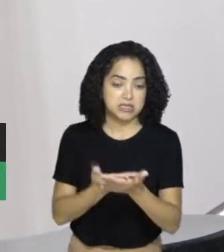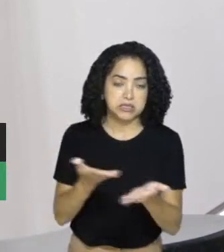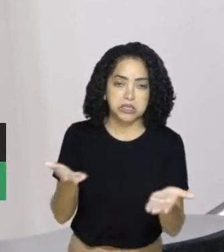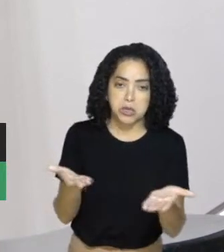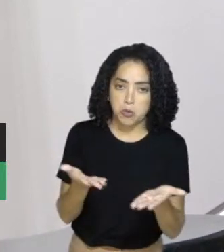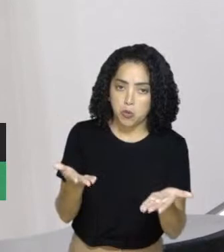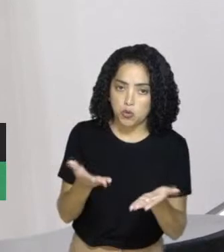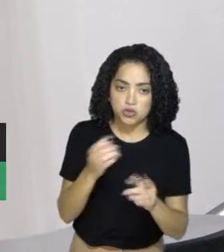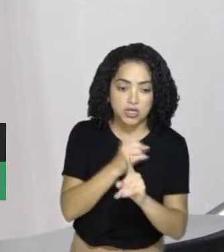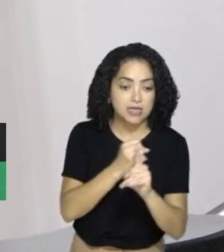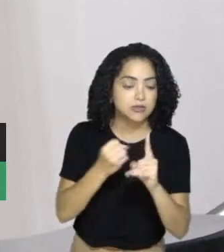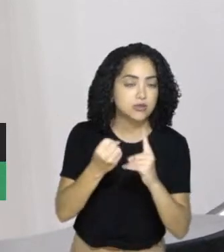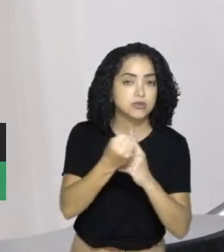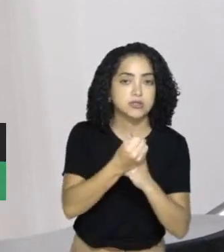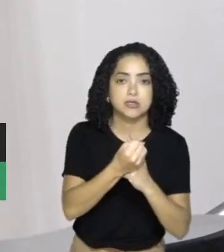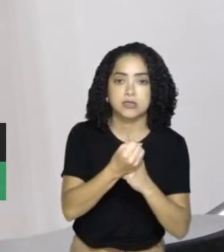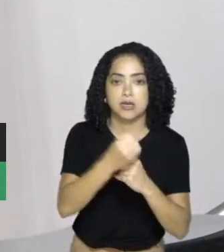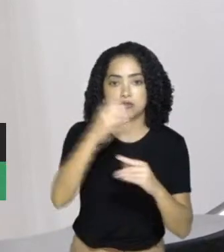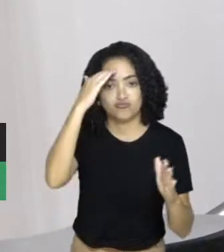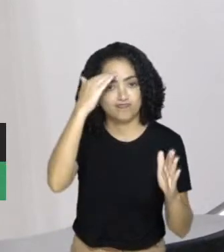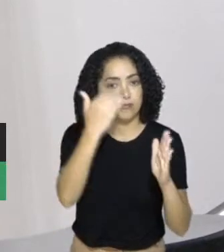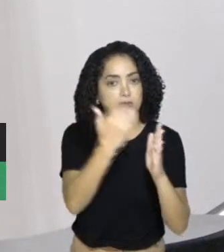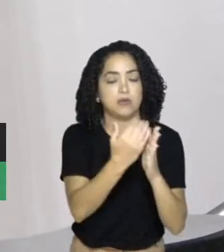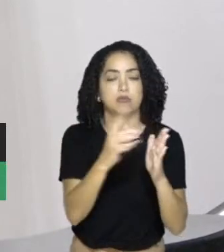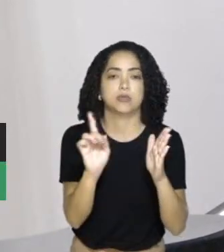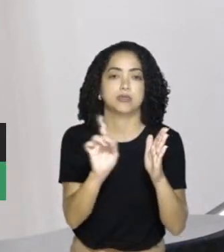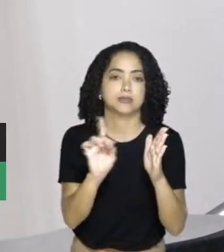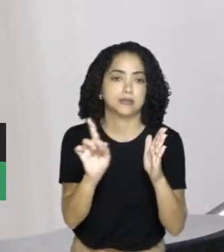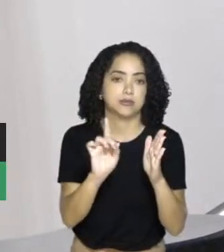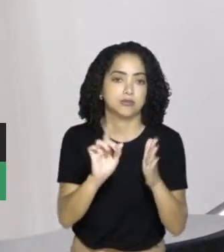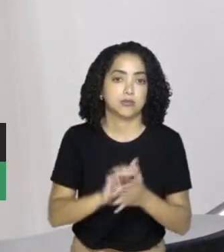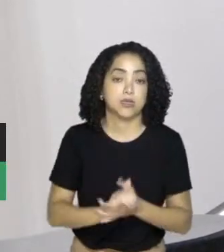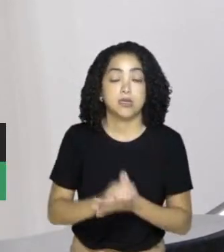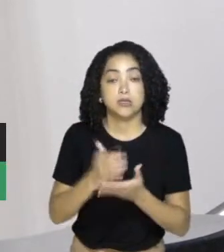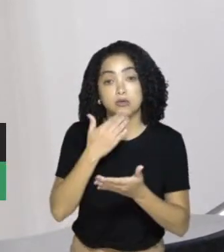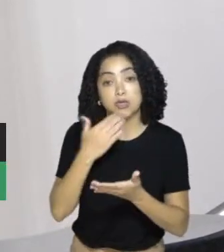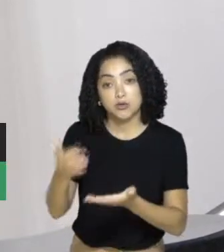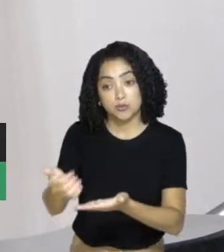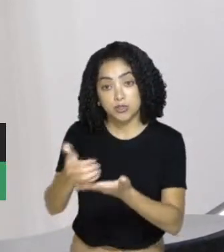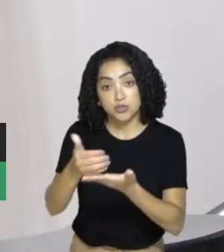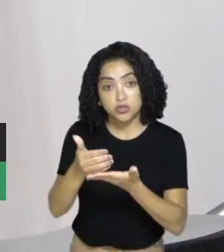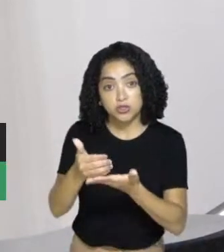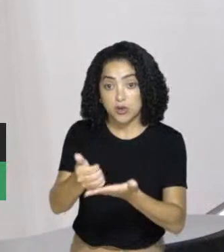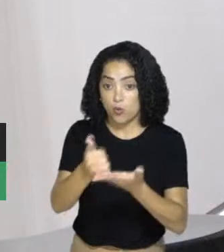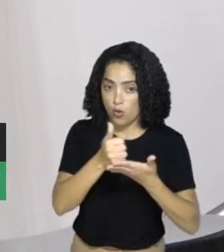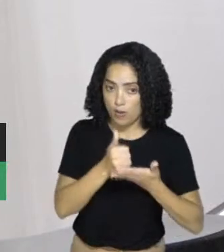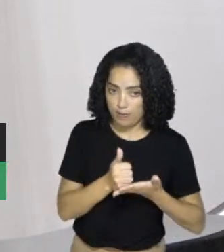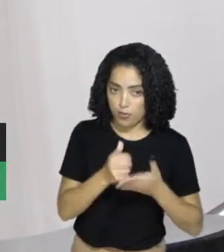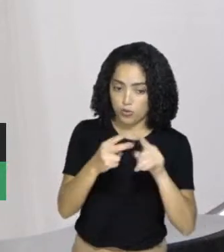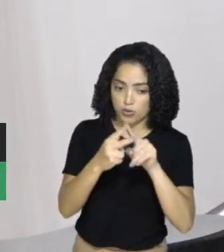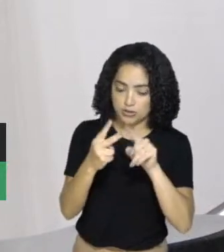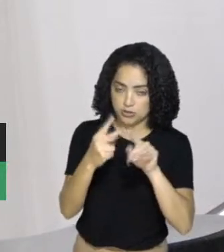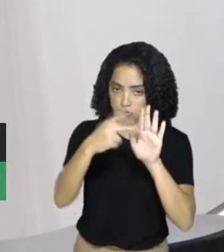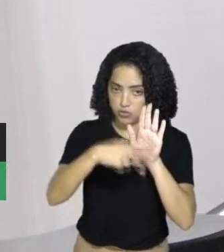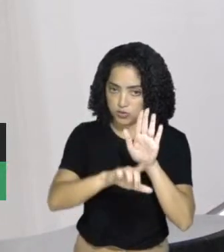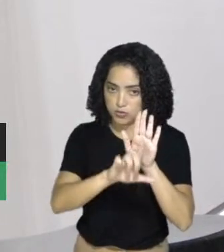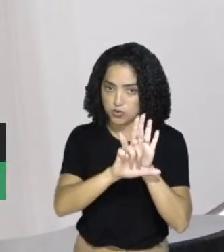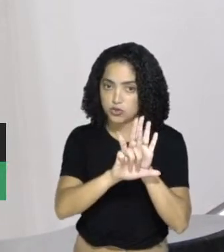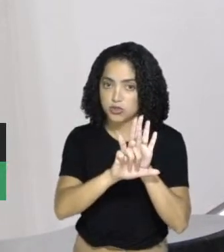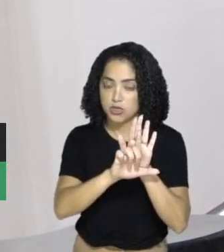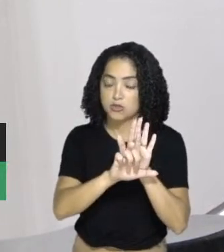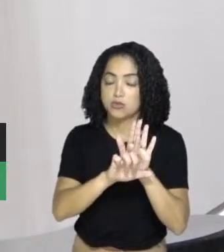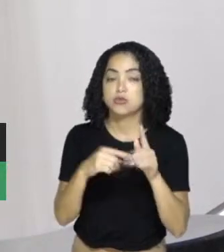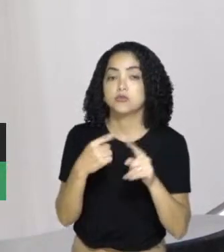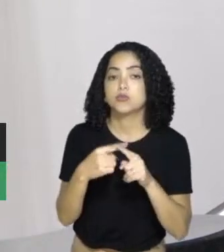sociedade não deu conta de cumprir. Então eu quero pedir o apoio dos dois projetos de lei aos nobres colegas porque